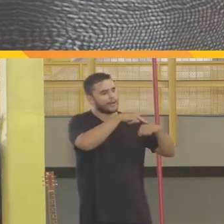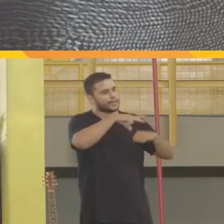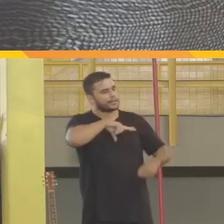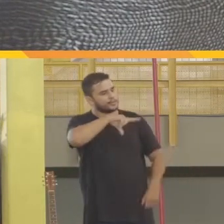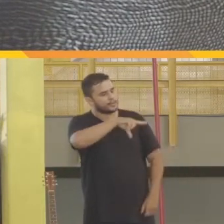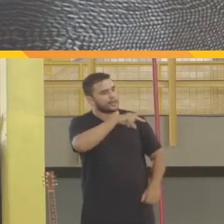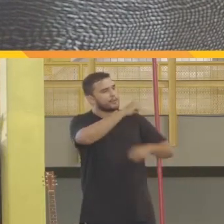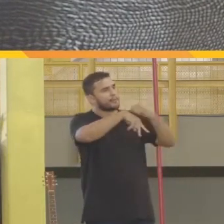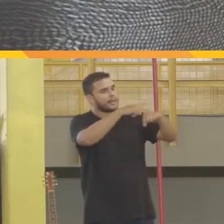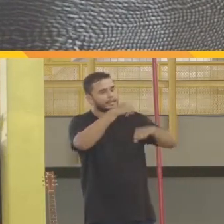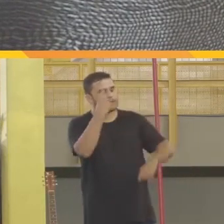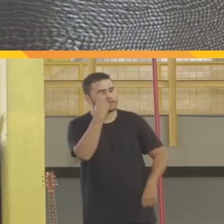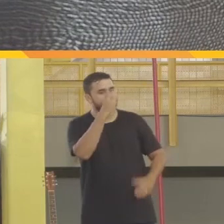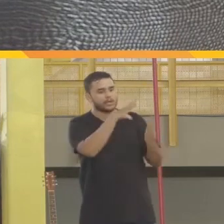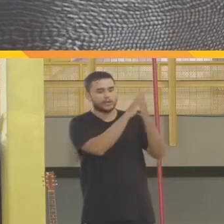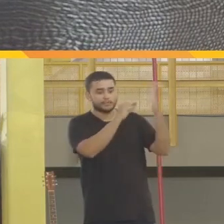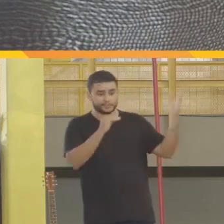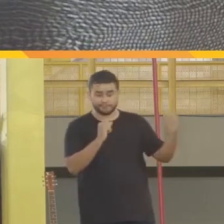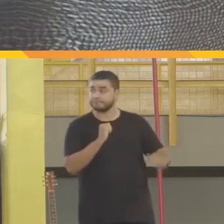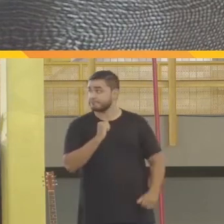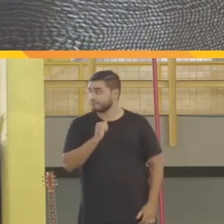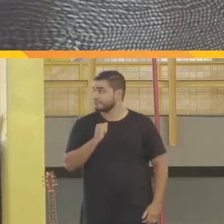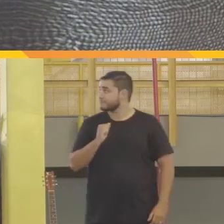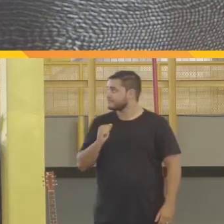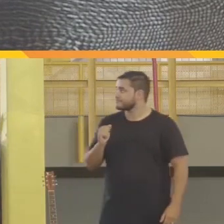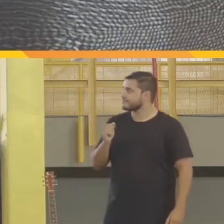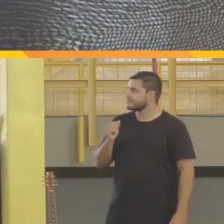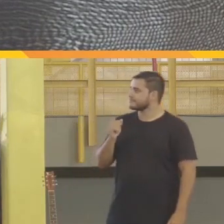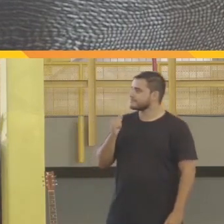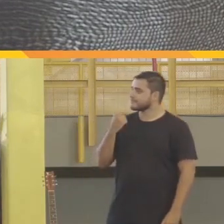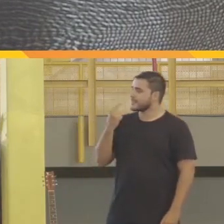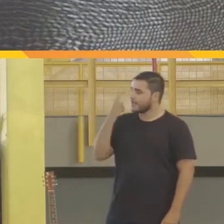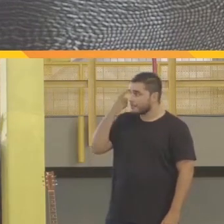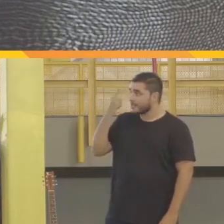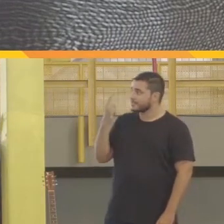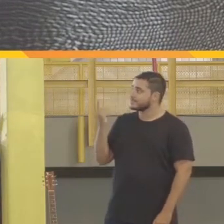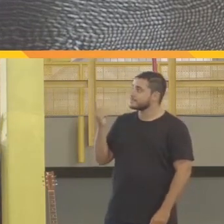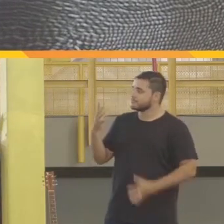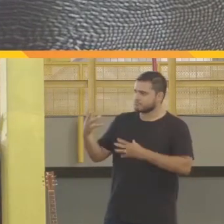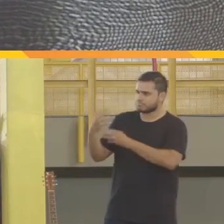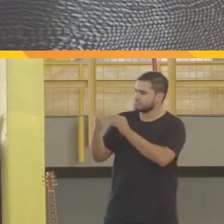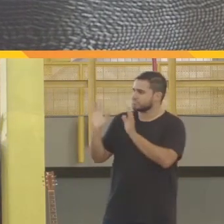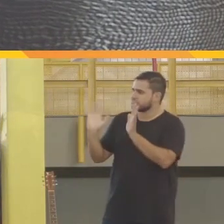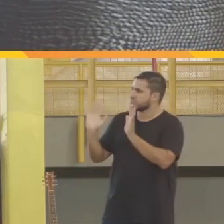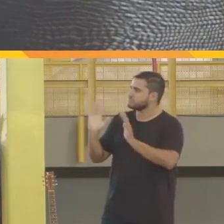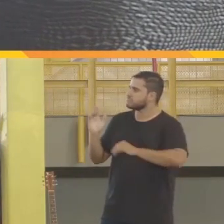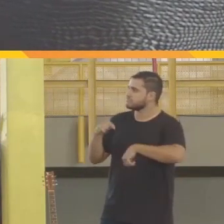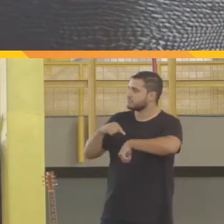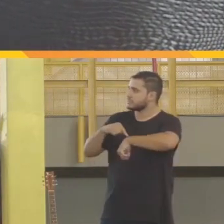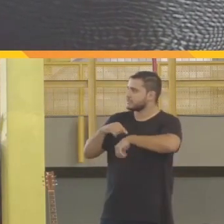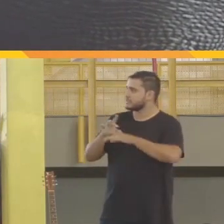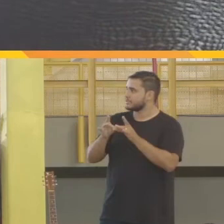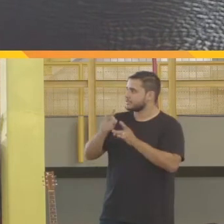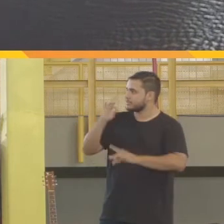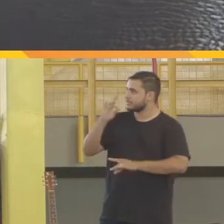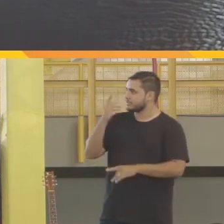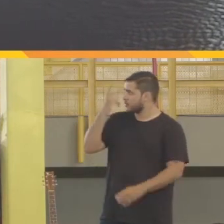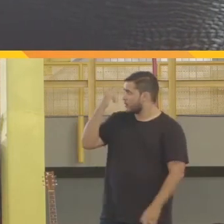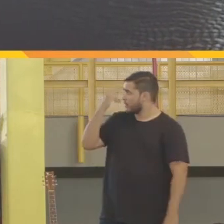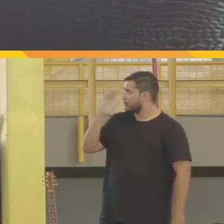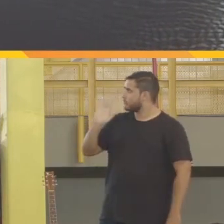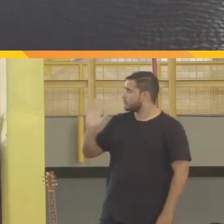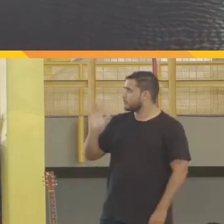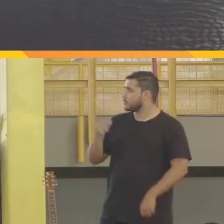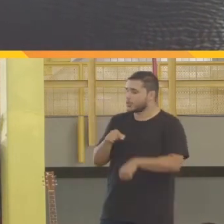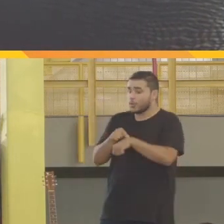exploração. Você não, só babando aqui com a sua Tudo explicação. tranquilo? Mas bem, eu acho que eu já estou com o tempo estourado. Tu